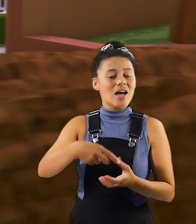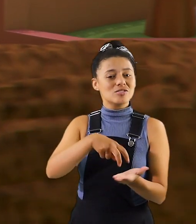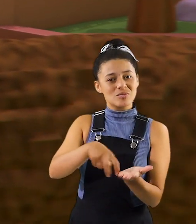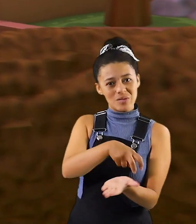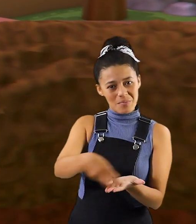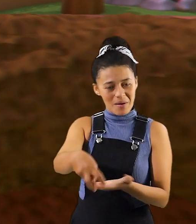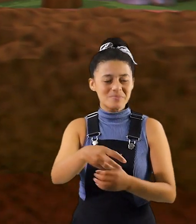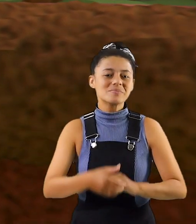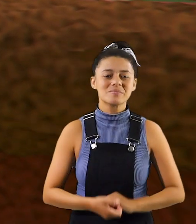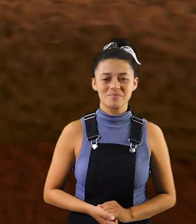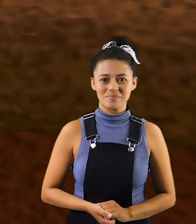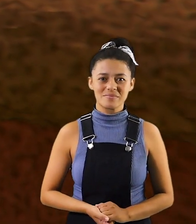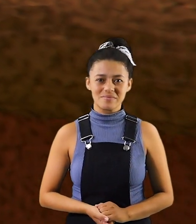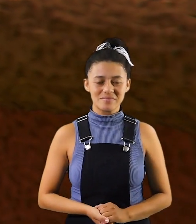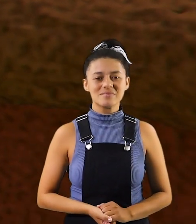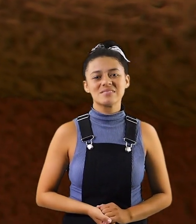demais!